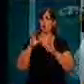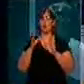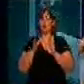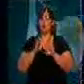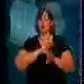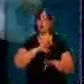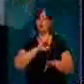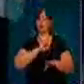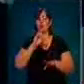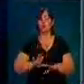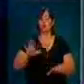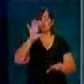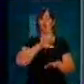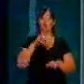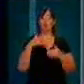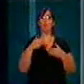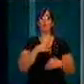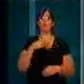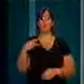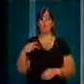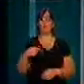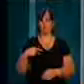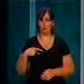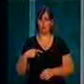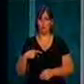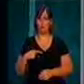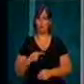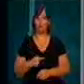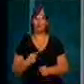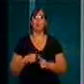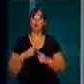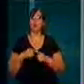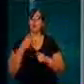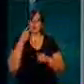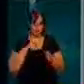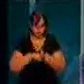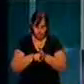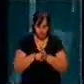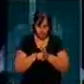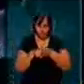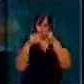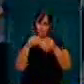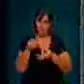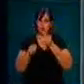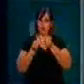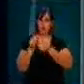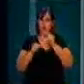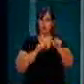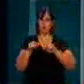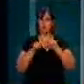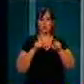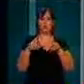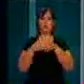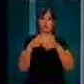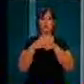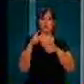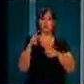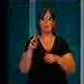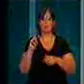Ministério Público, CNPM, MP, para que apure a atuação dos vulgos